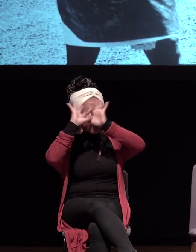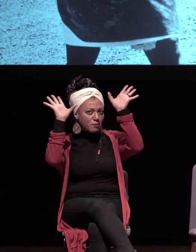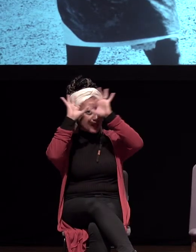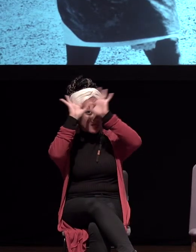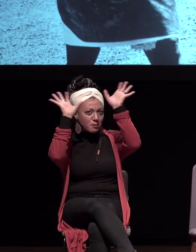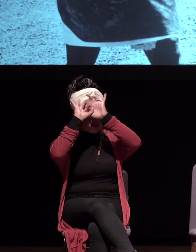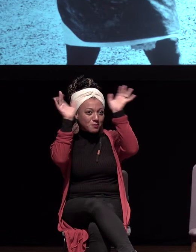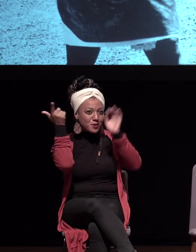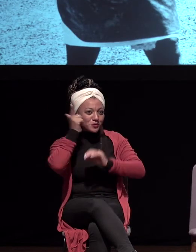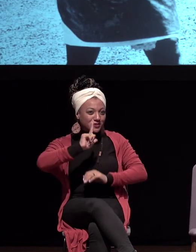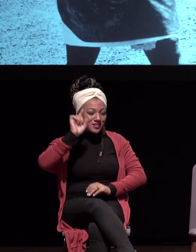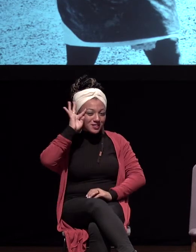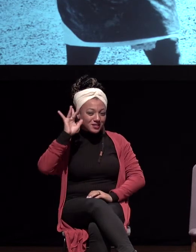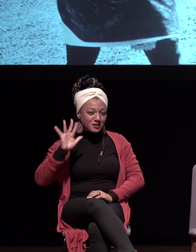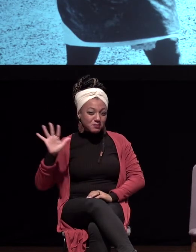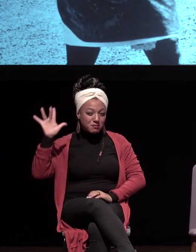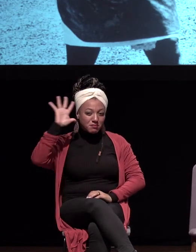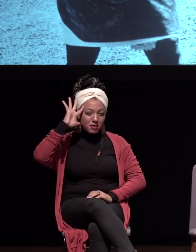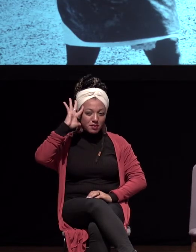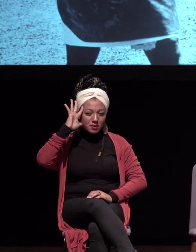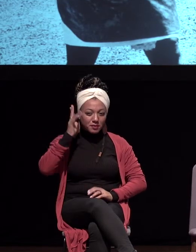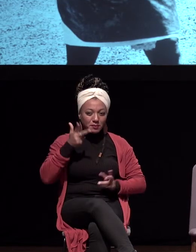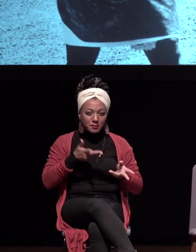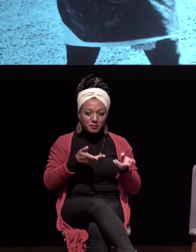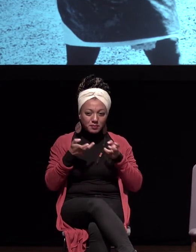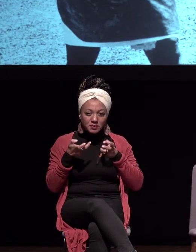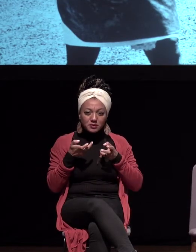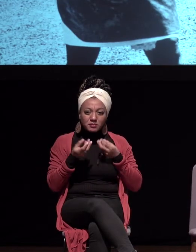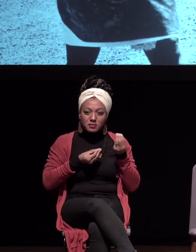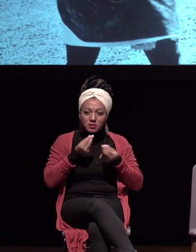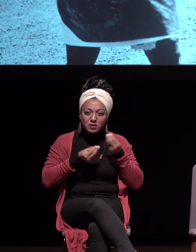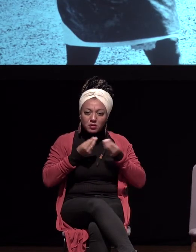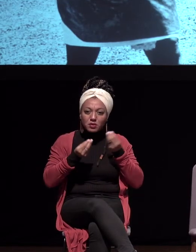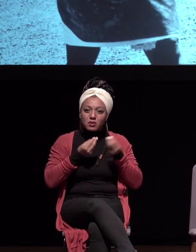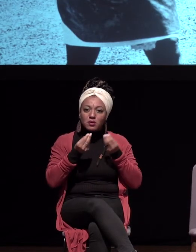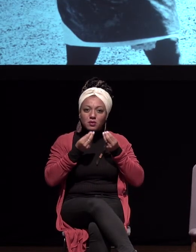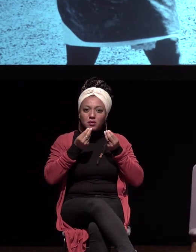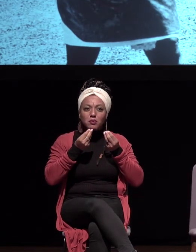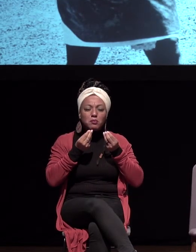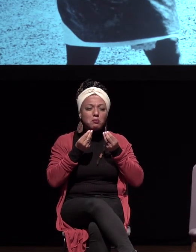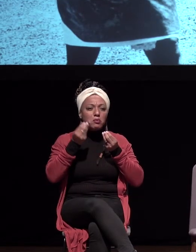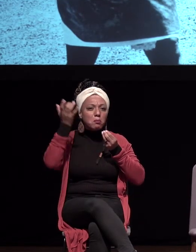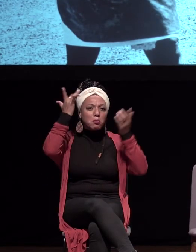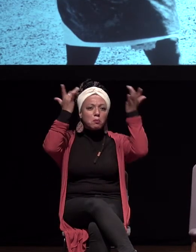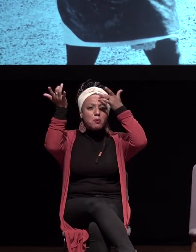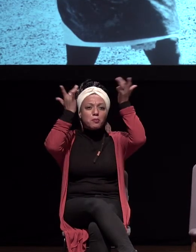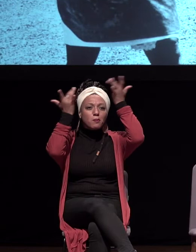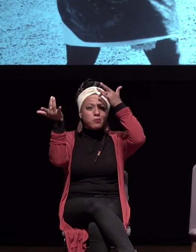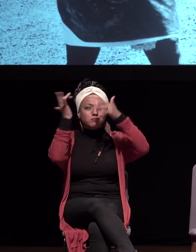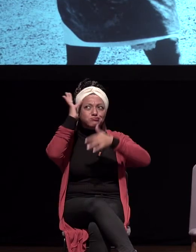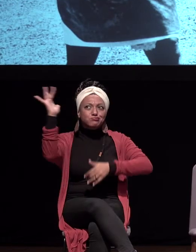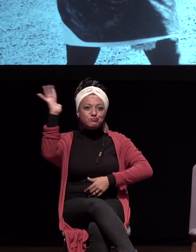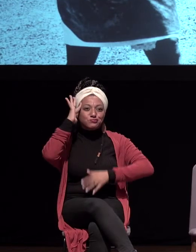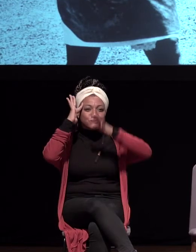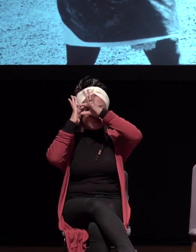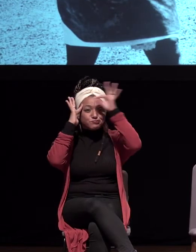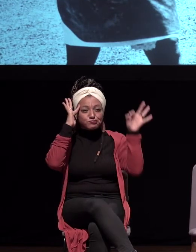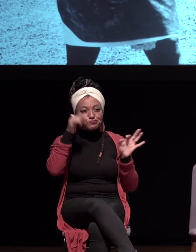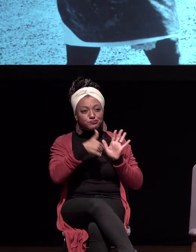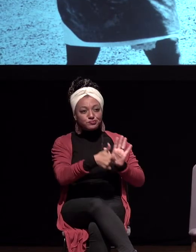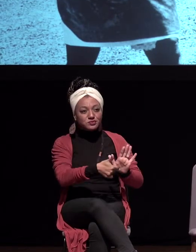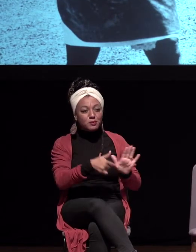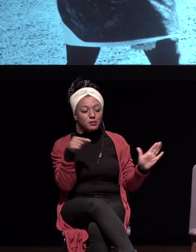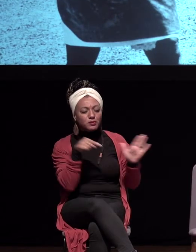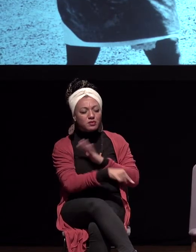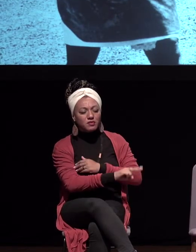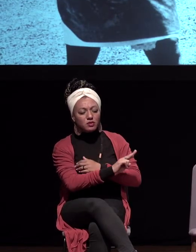deles construírem imagens e perceberem quantas milhares de caixinhas eles tinham. E aí, eu falava do sobrenome,